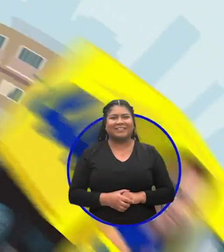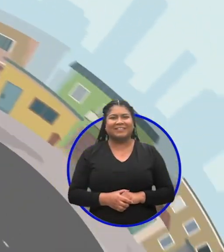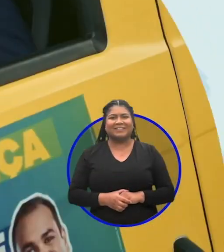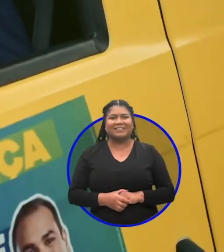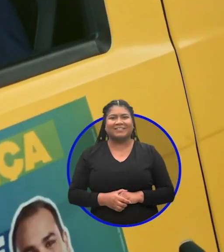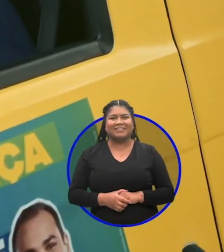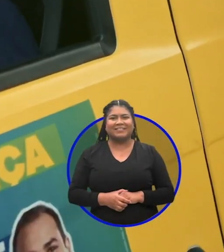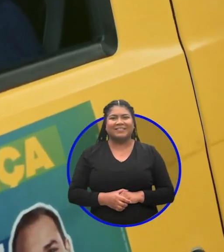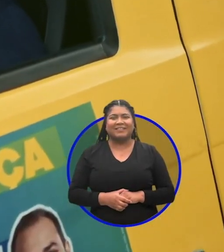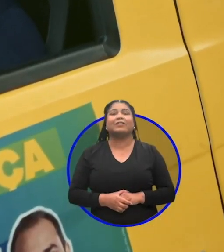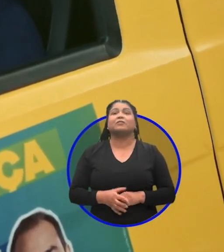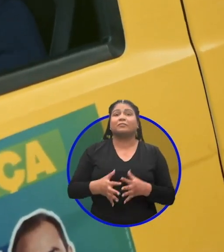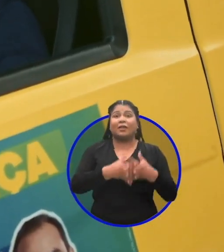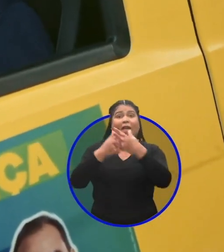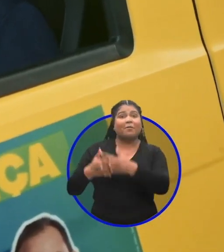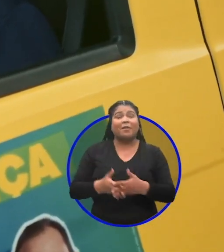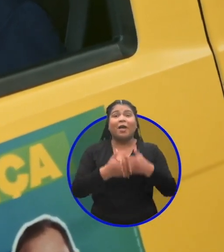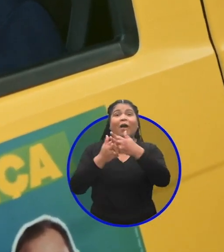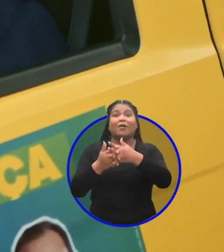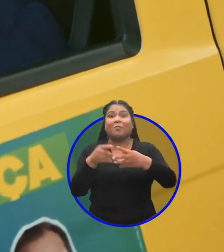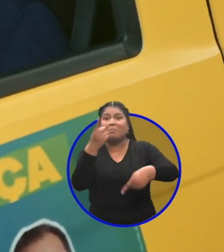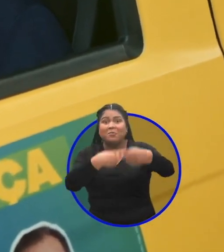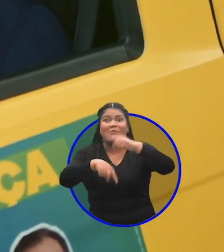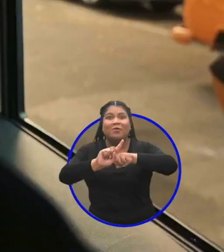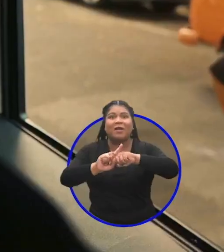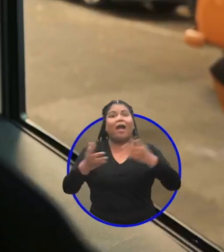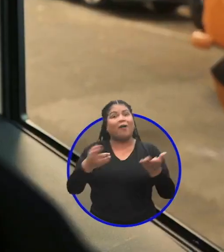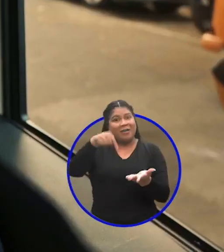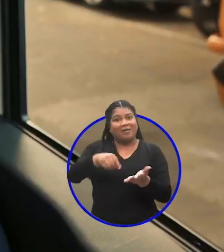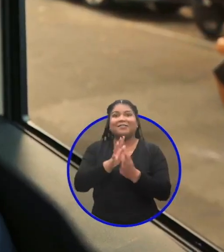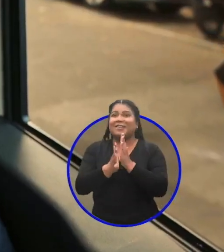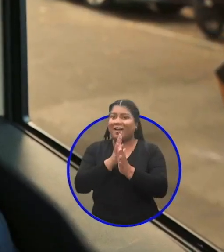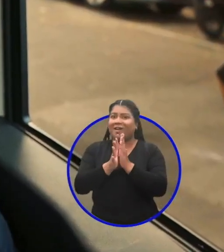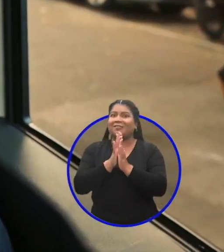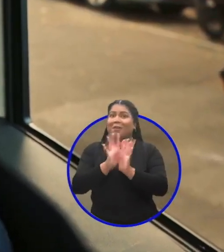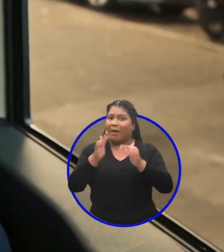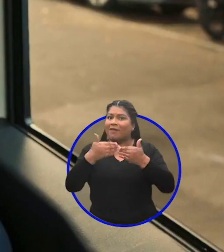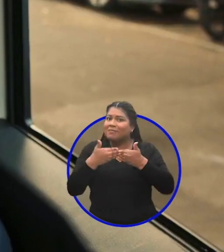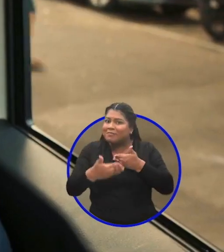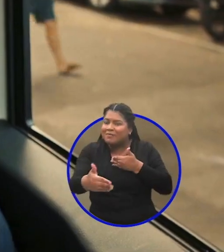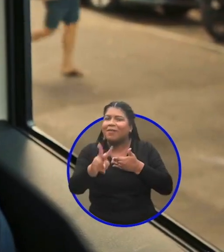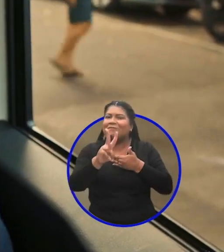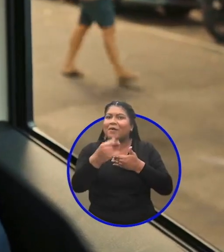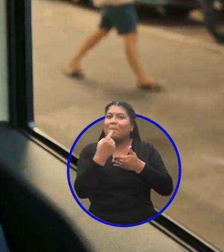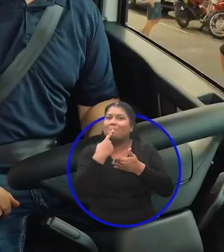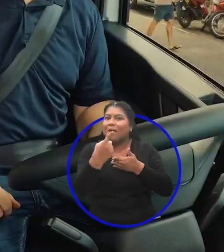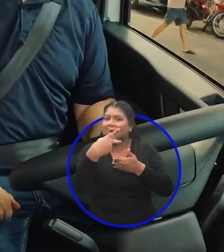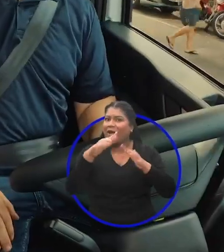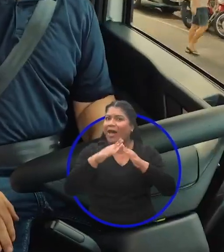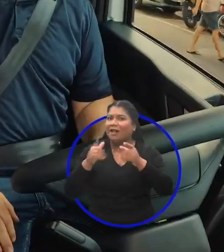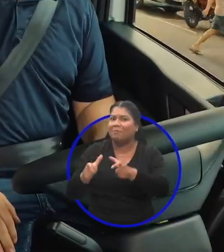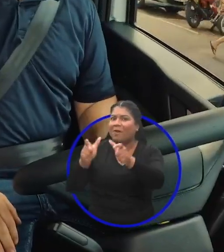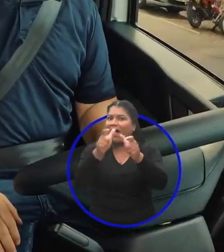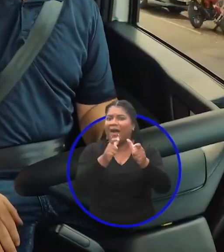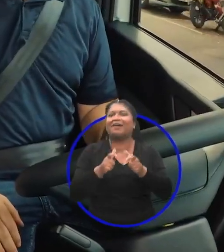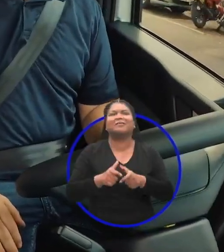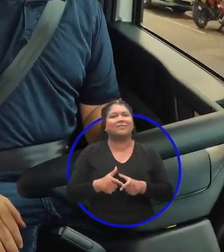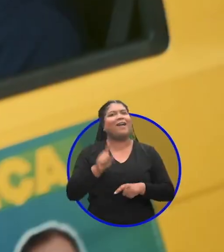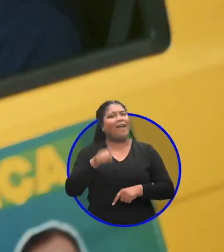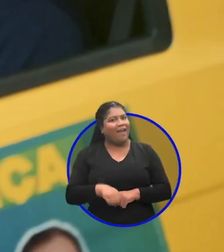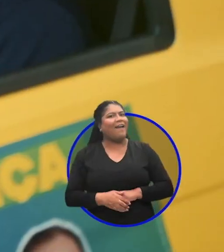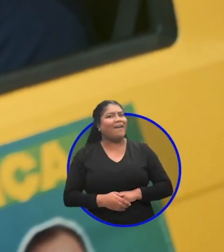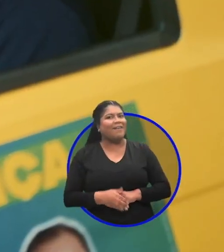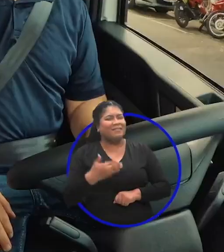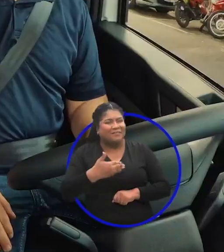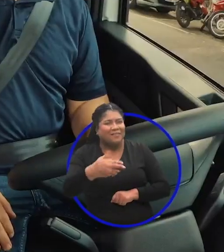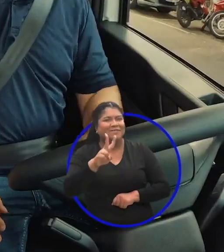Cidade. O caminhão da mudança hoje tá aqui no centro da cidade de Manaus. Mas logo, logo, vai estar aí no seu bairro. É isso aí,